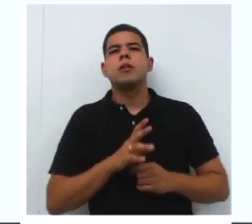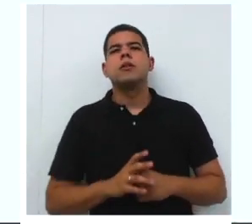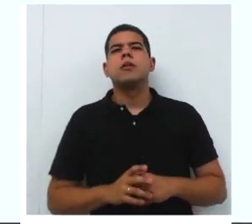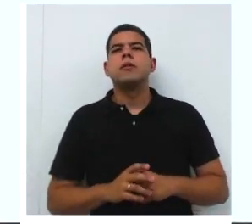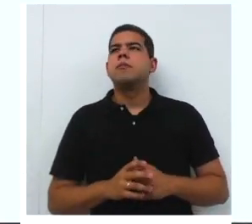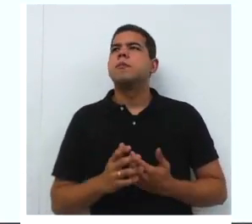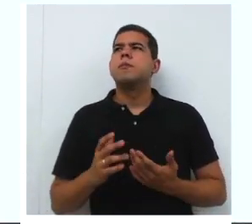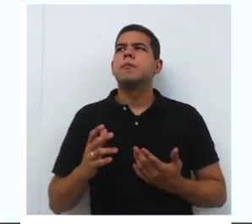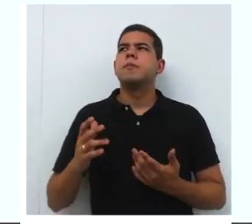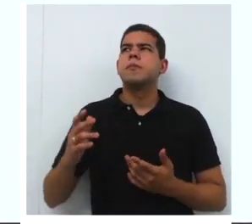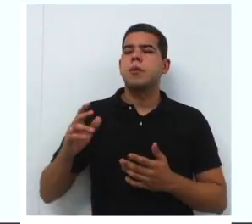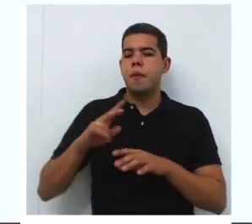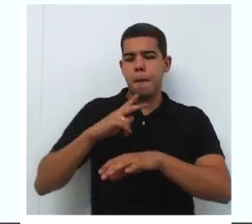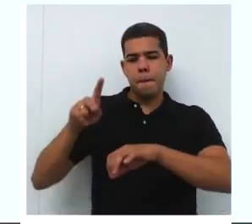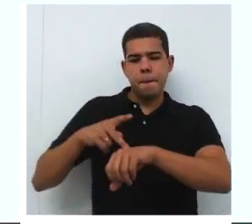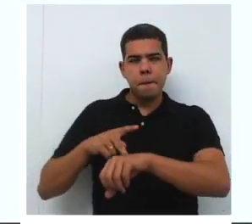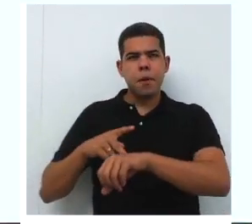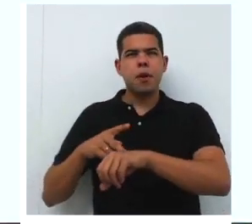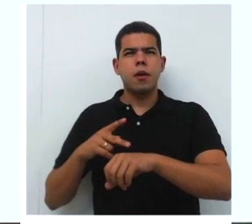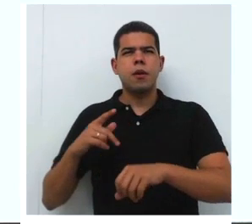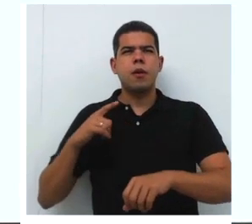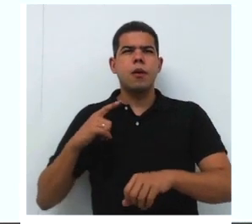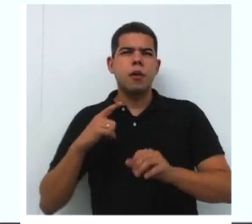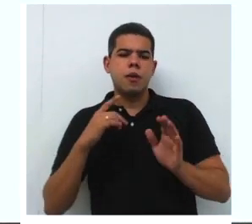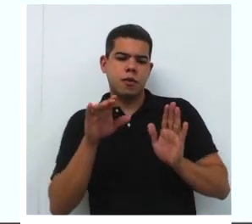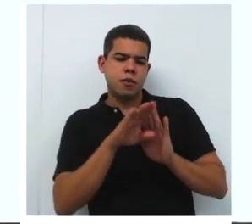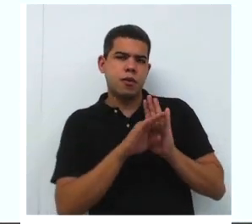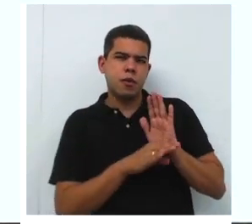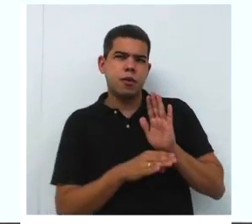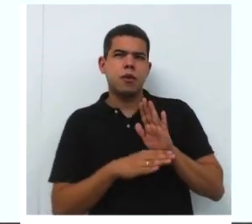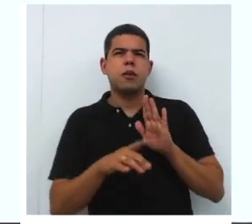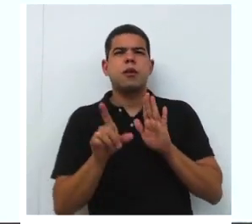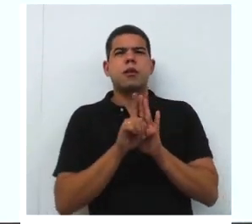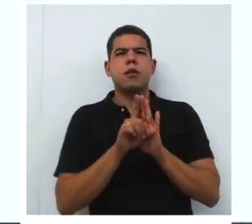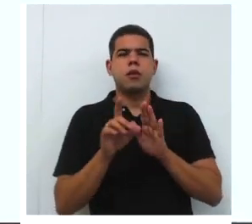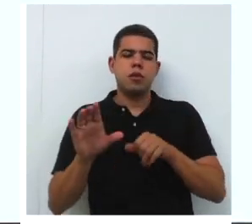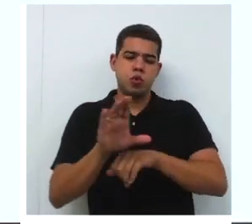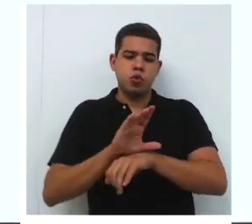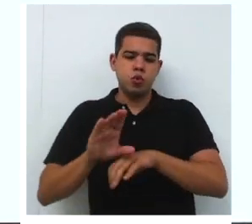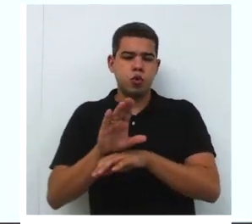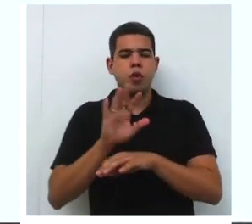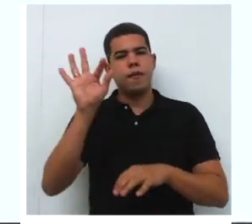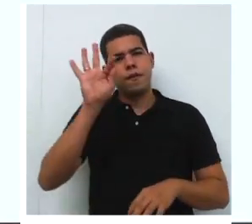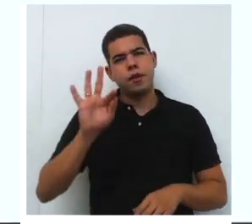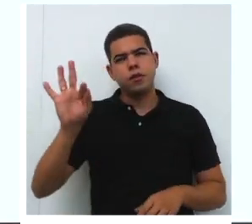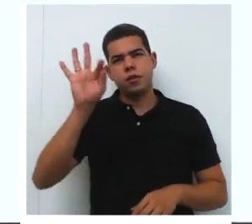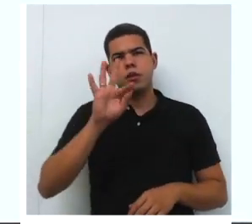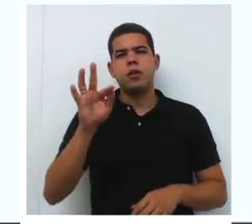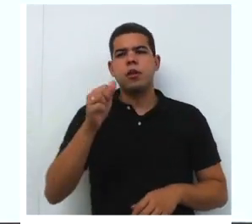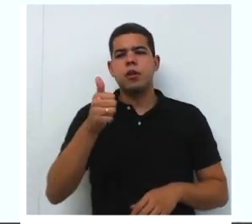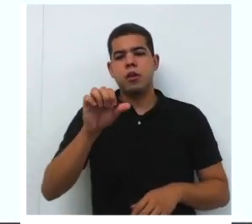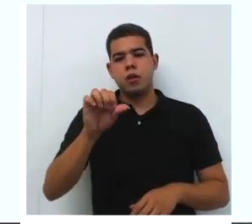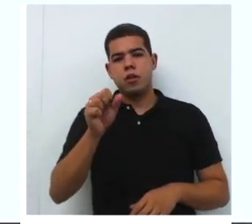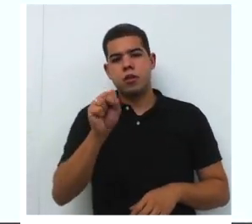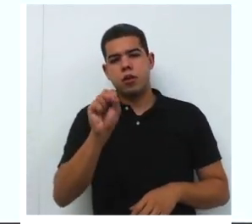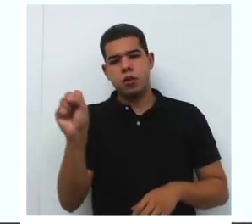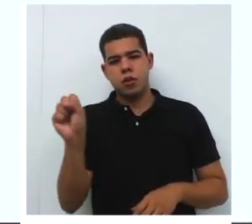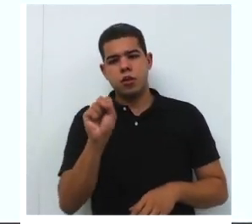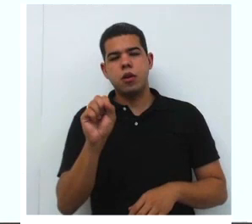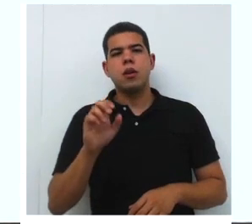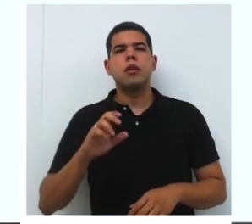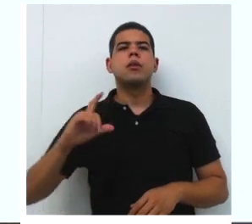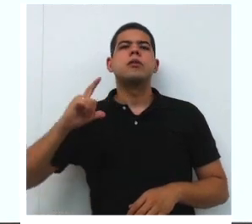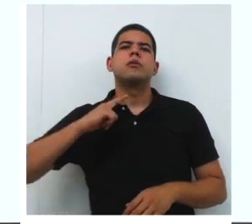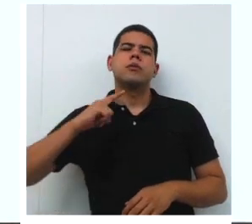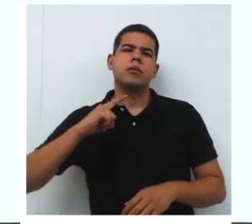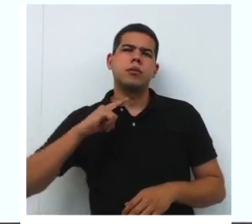conhecimento do que se passa no nosso país, nos nossos códigos de leis, a começar pela nossa Constituição Federal de 1988,